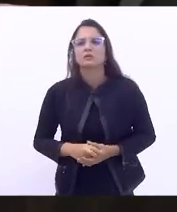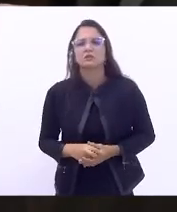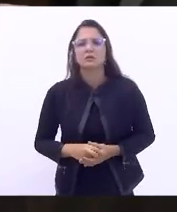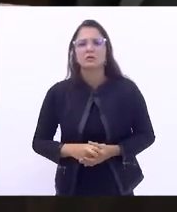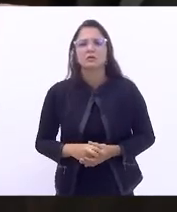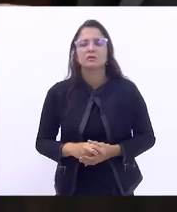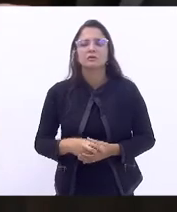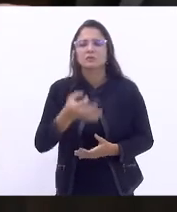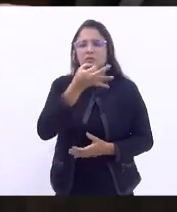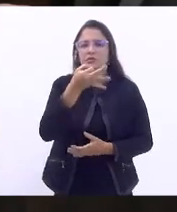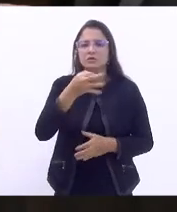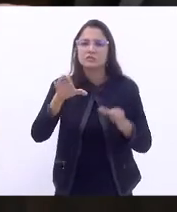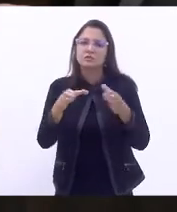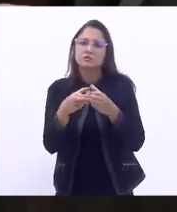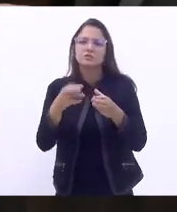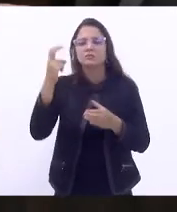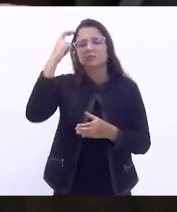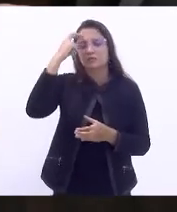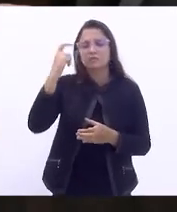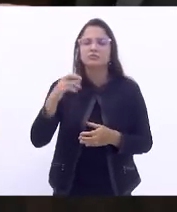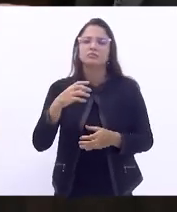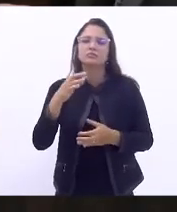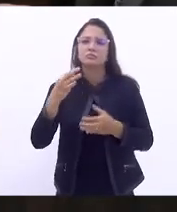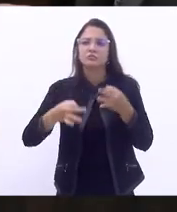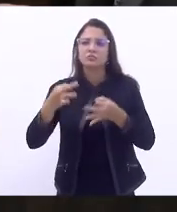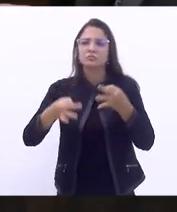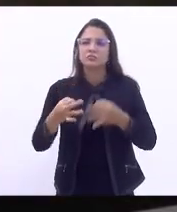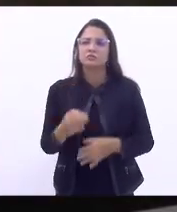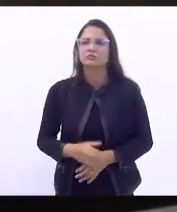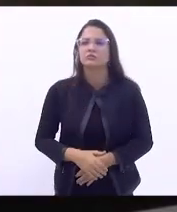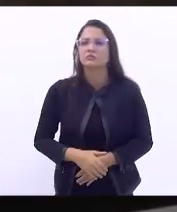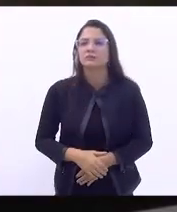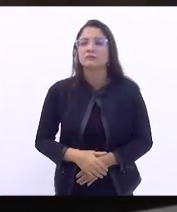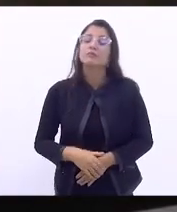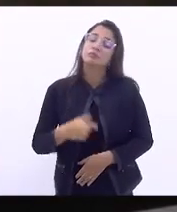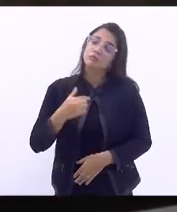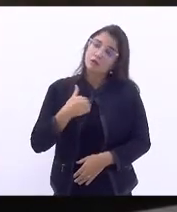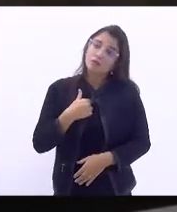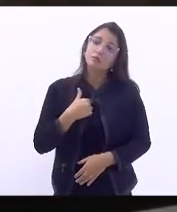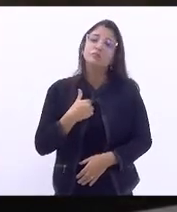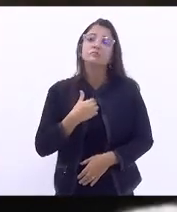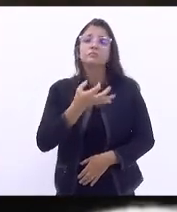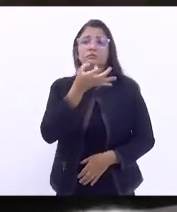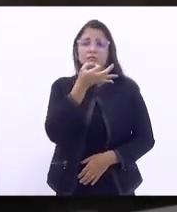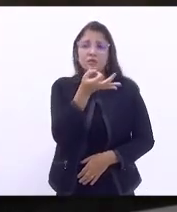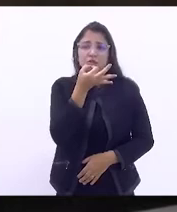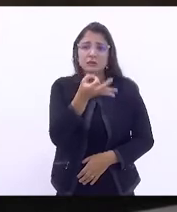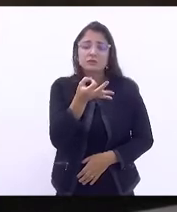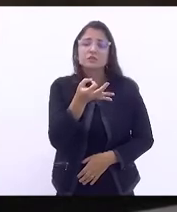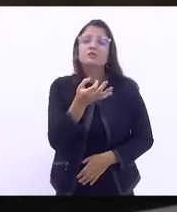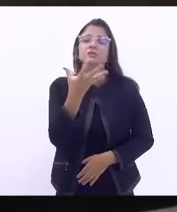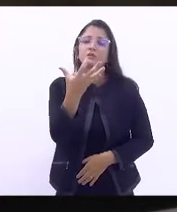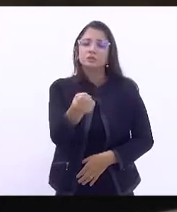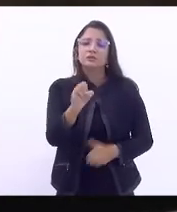Justiça, deputado Márcio Pacheco. Senhor presidente, parecer favorável à emenda